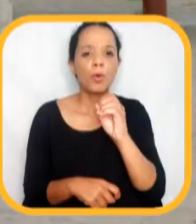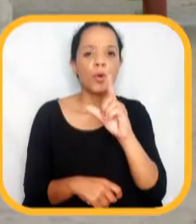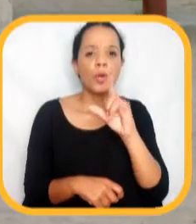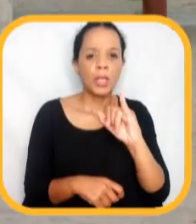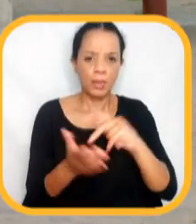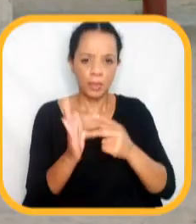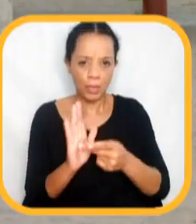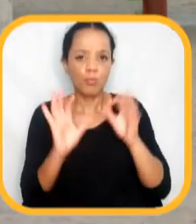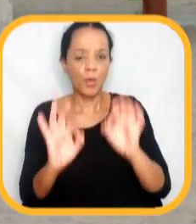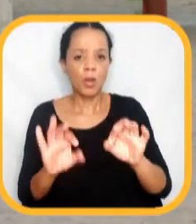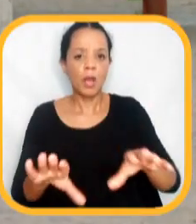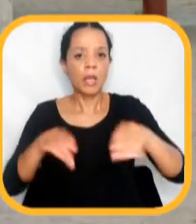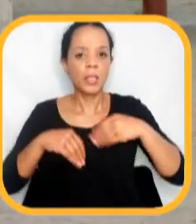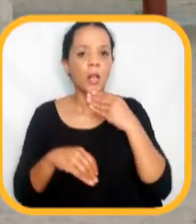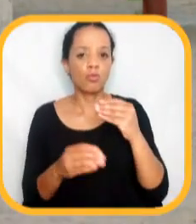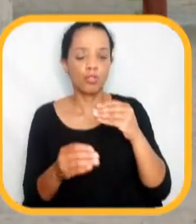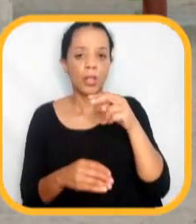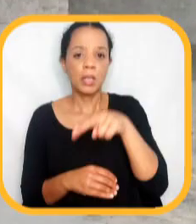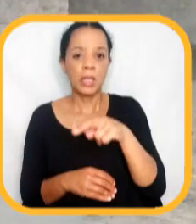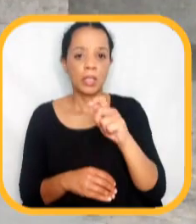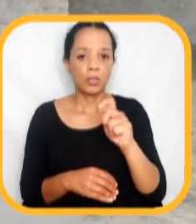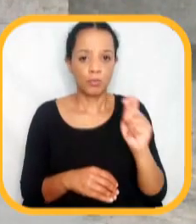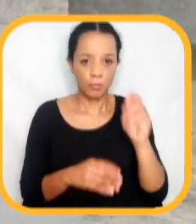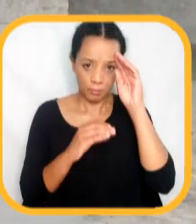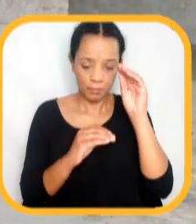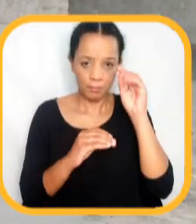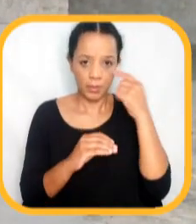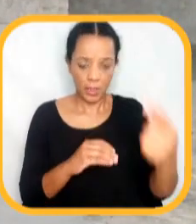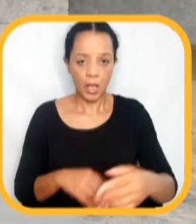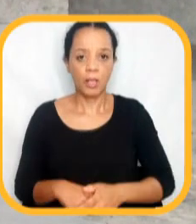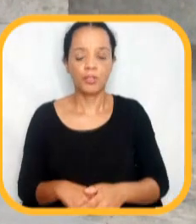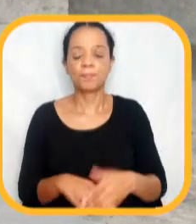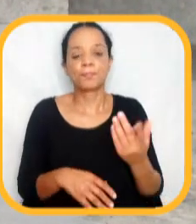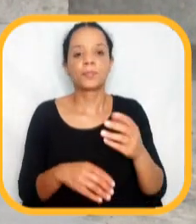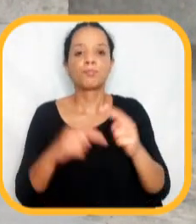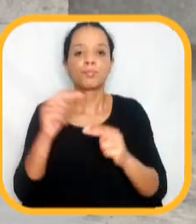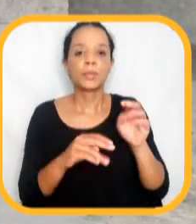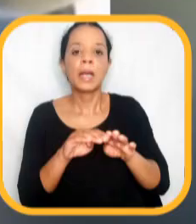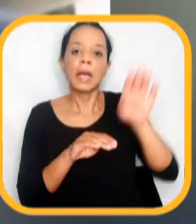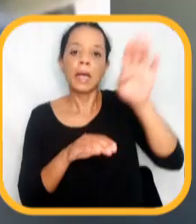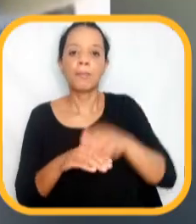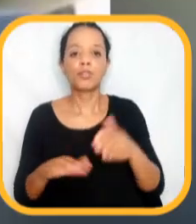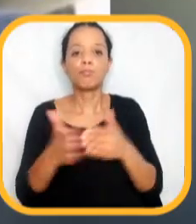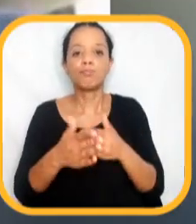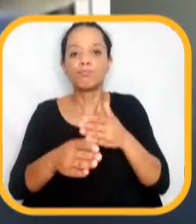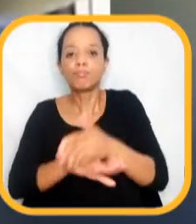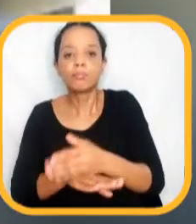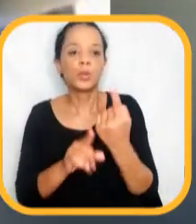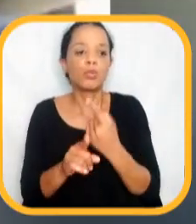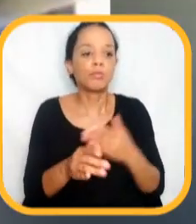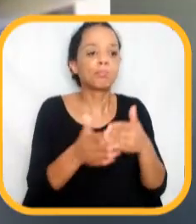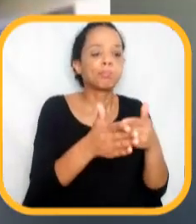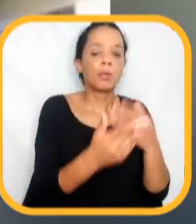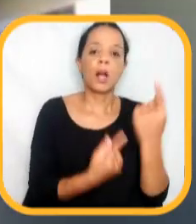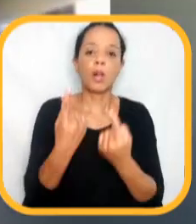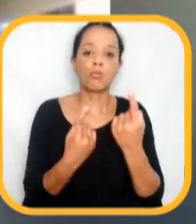e politécnicos preparados para receber alunos com necessidades especiais? Fazem-se umas rampas, eliminam-se umas barreiras,